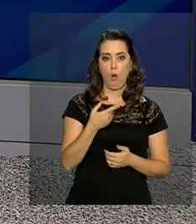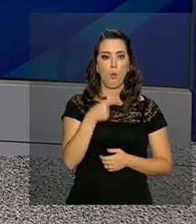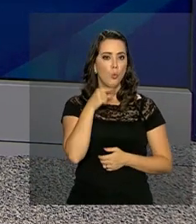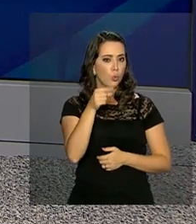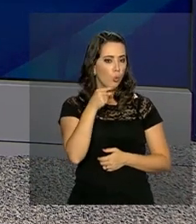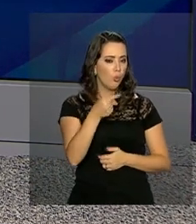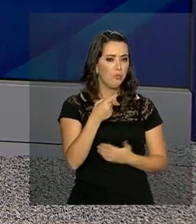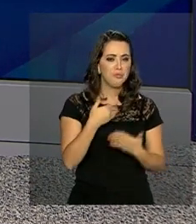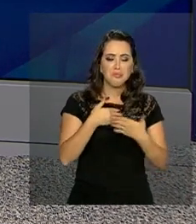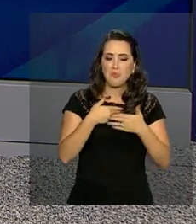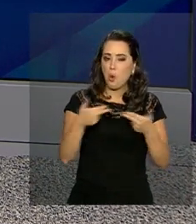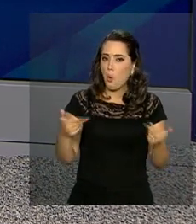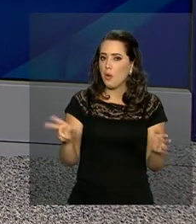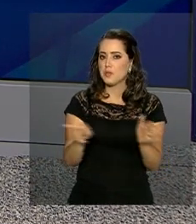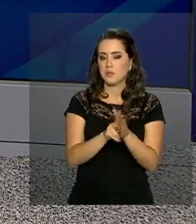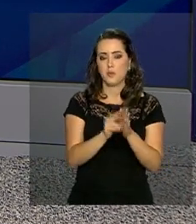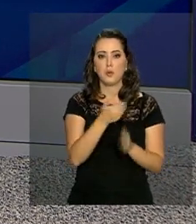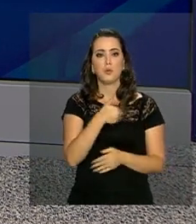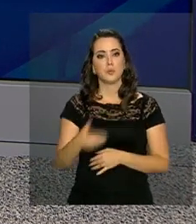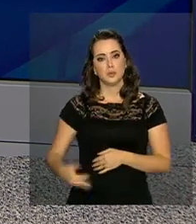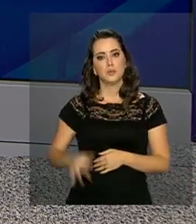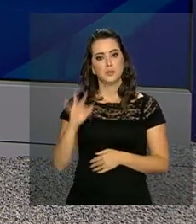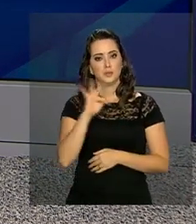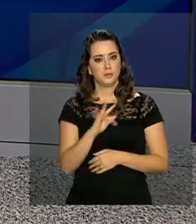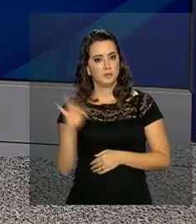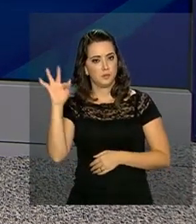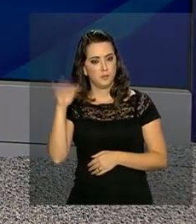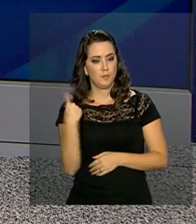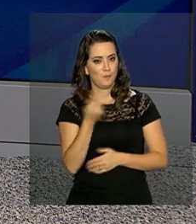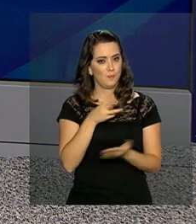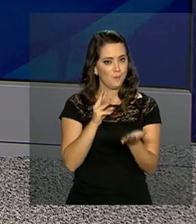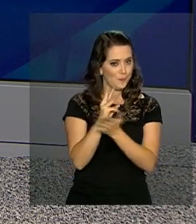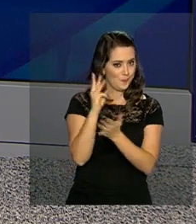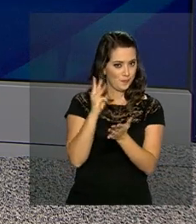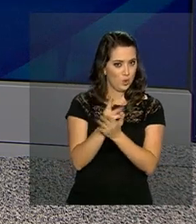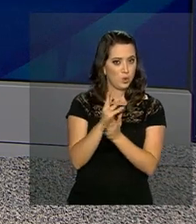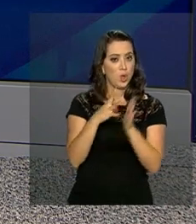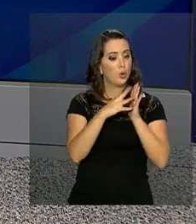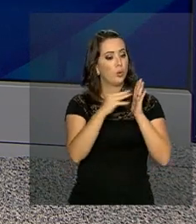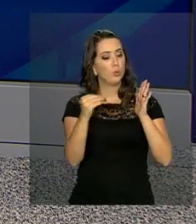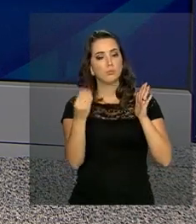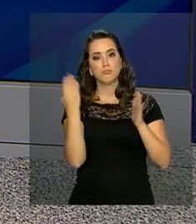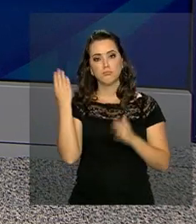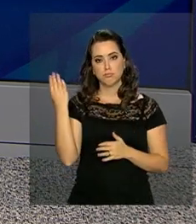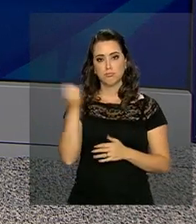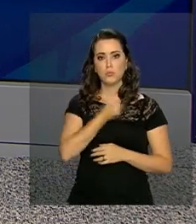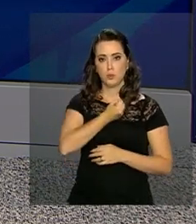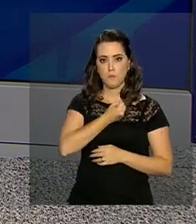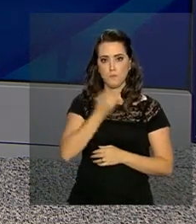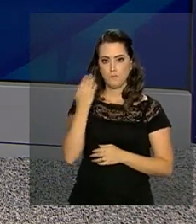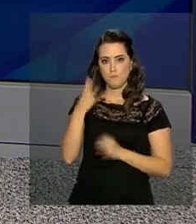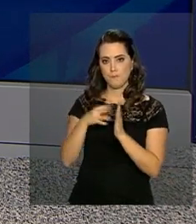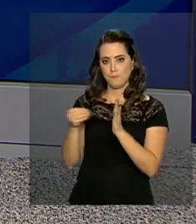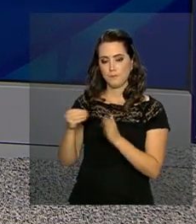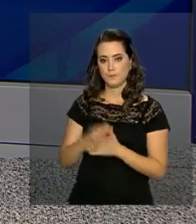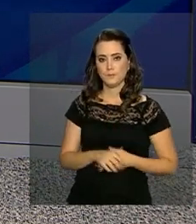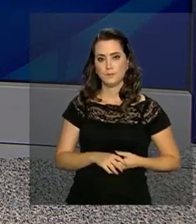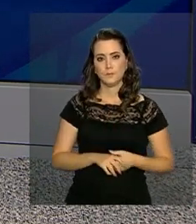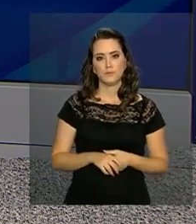de reportagens ou dúvidas sobre programas e ações do governo federal para o nosso WhatsApp. O número é este aqui, é o